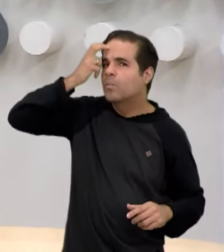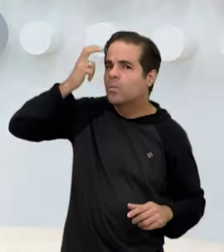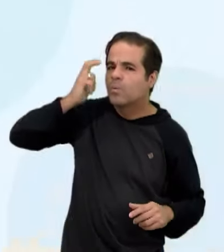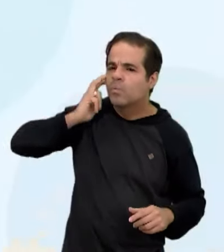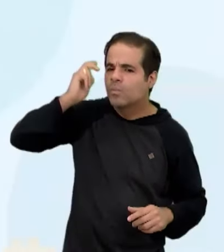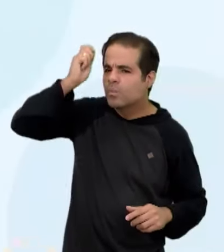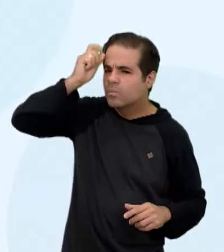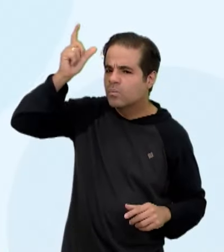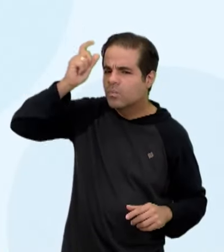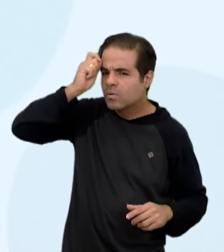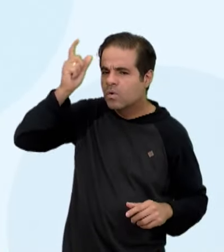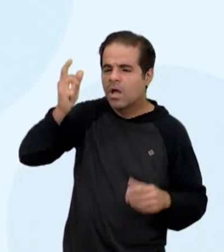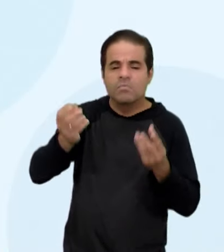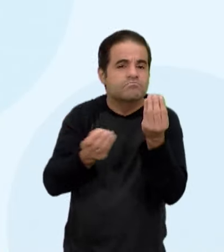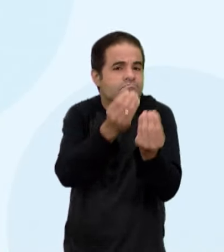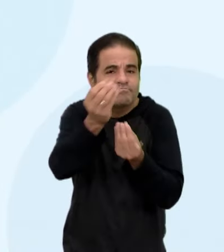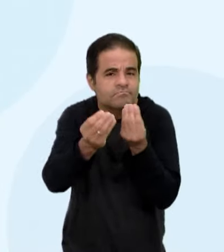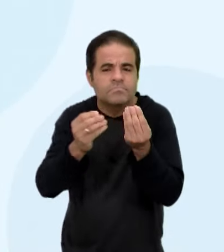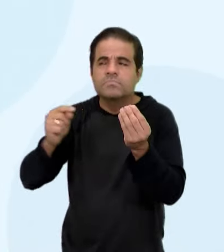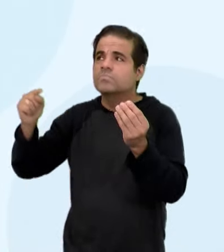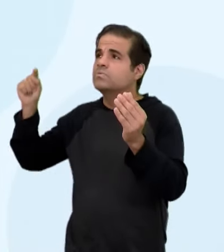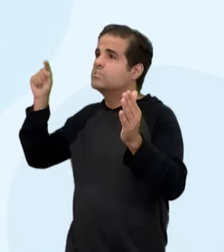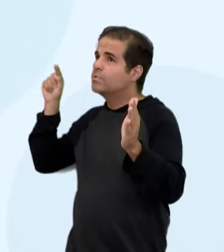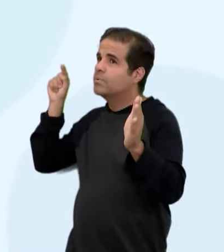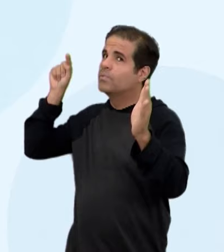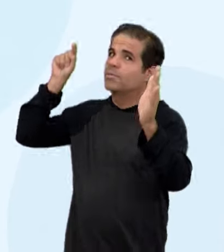mais uma vez. Perguntinha.